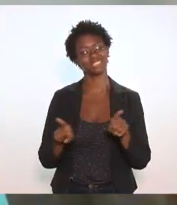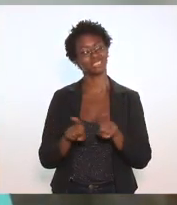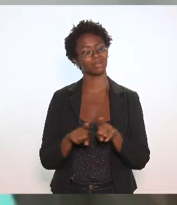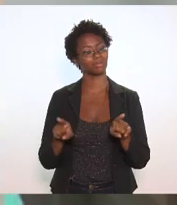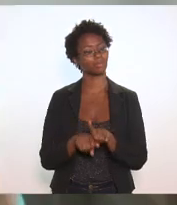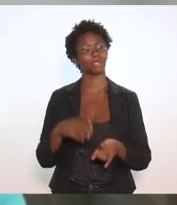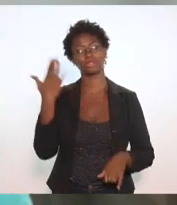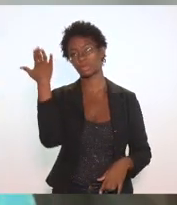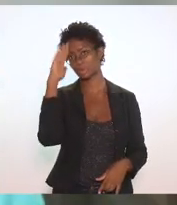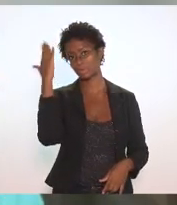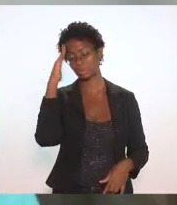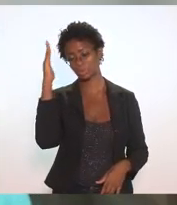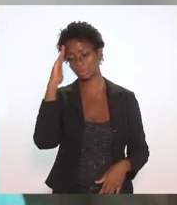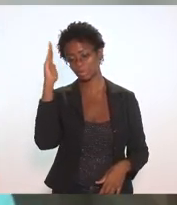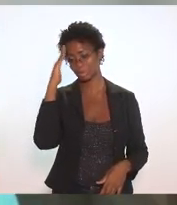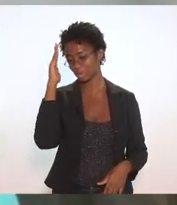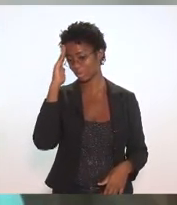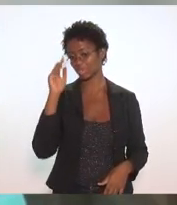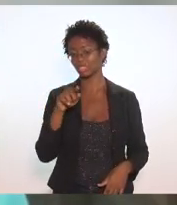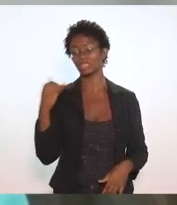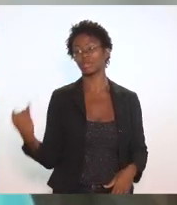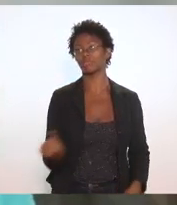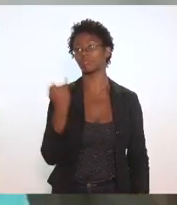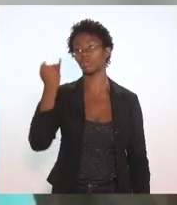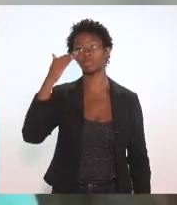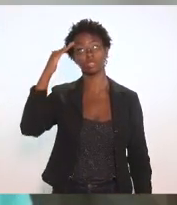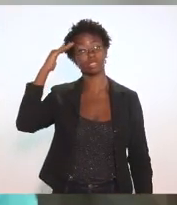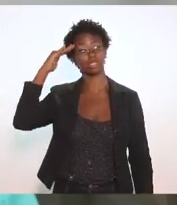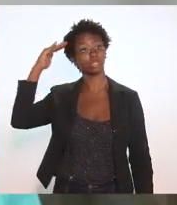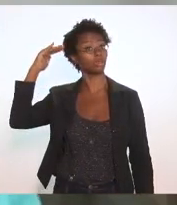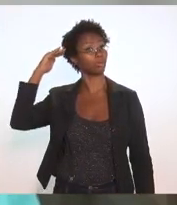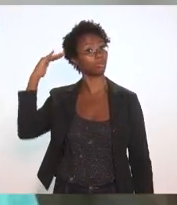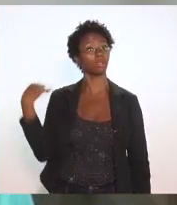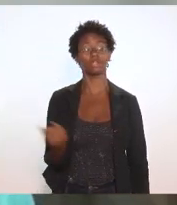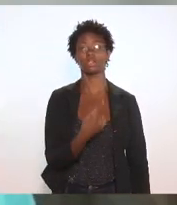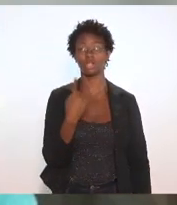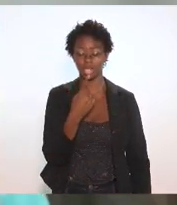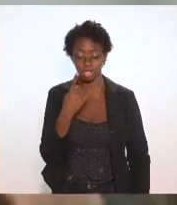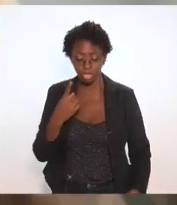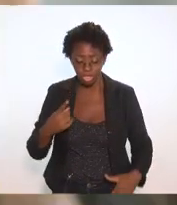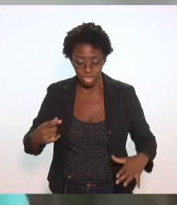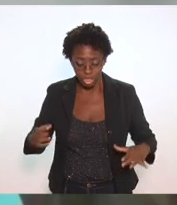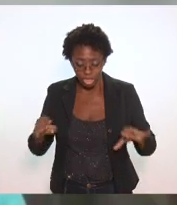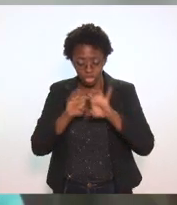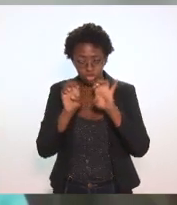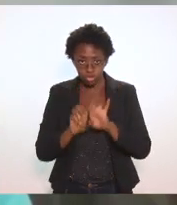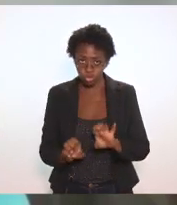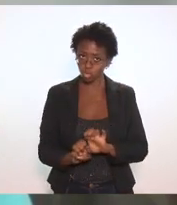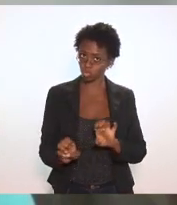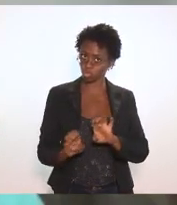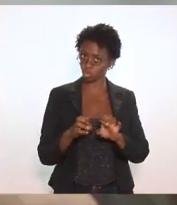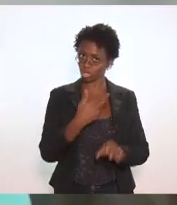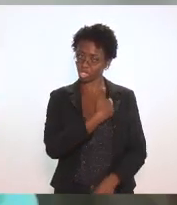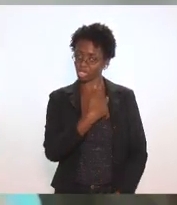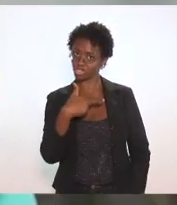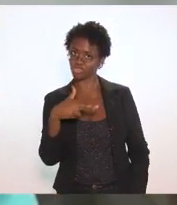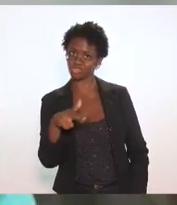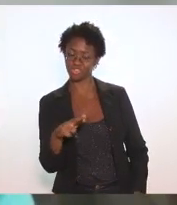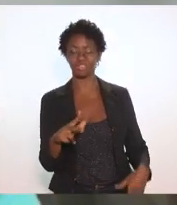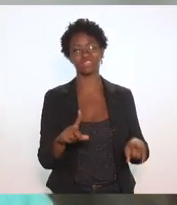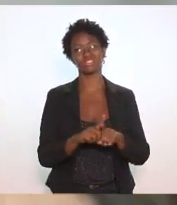a importância do candomblé na nossa formação religiosa e na